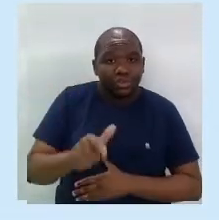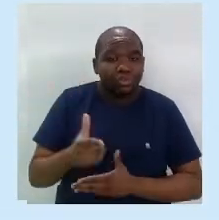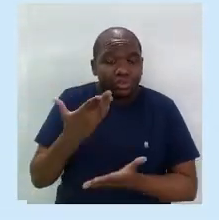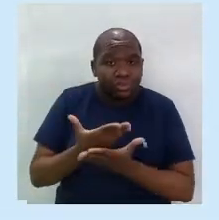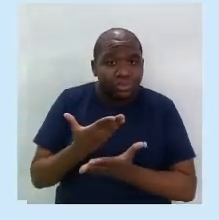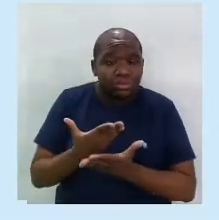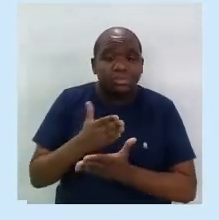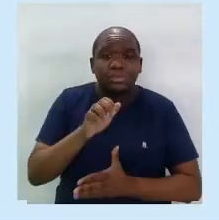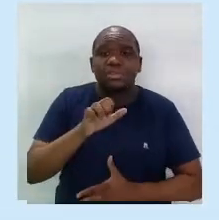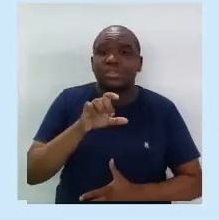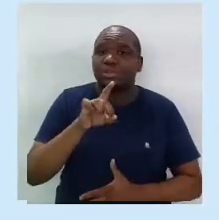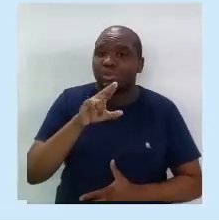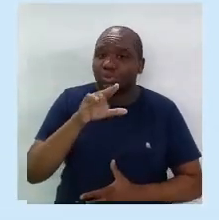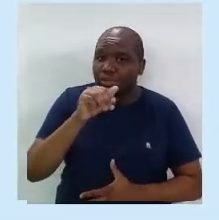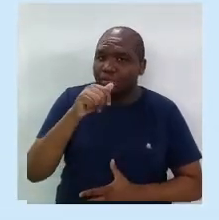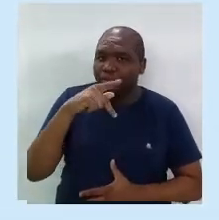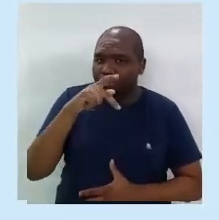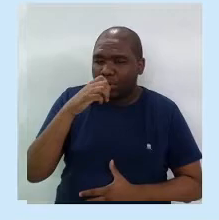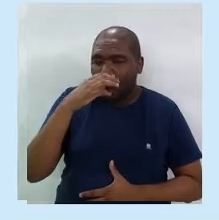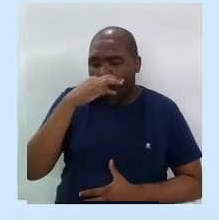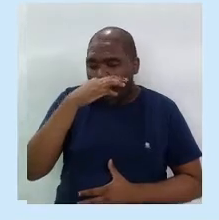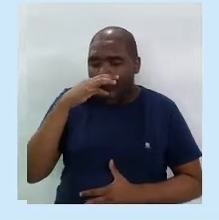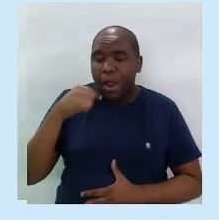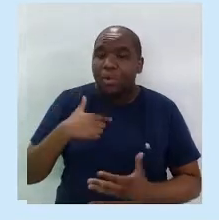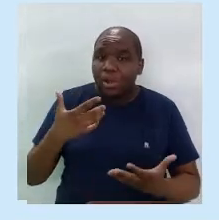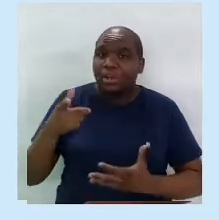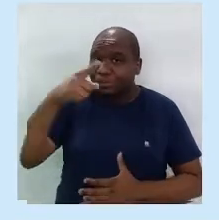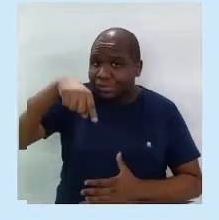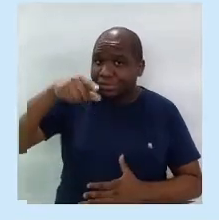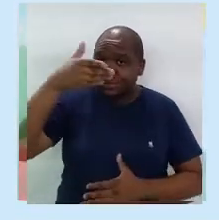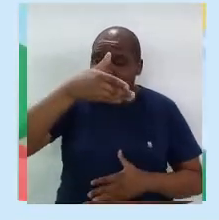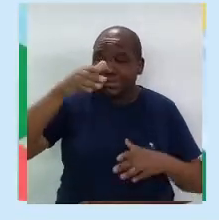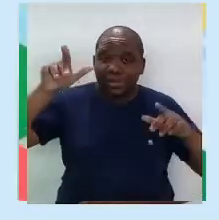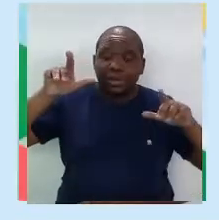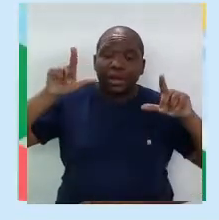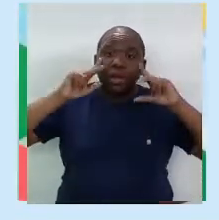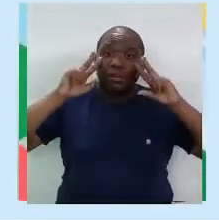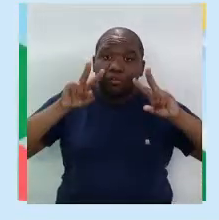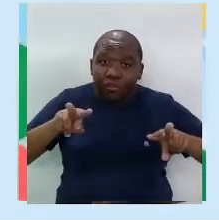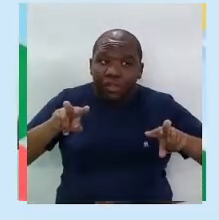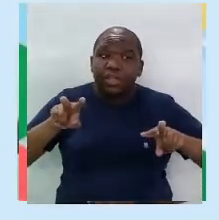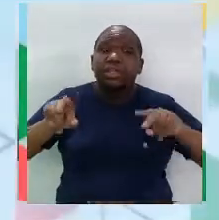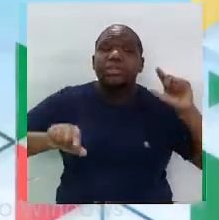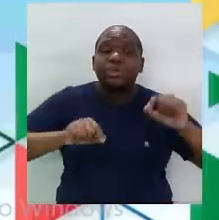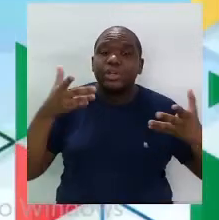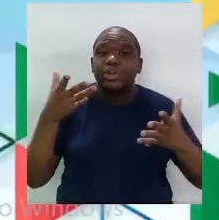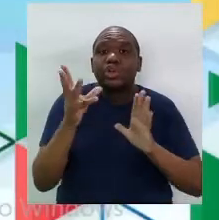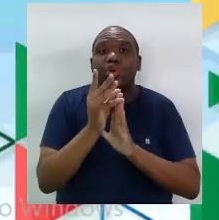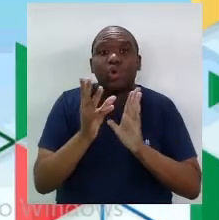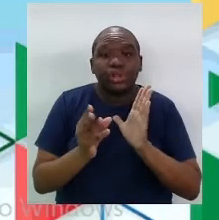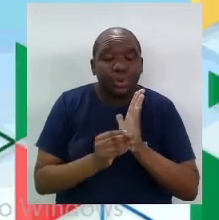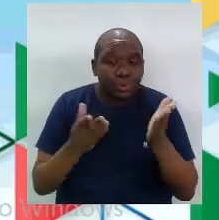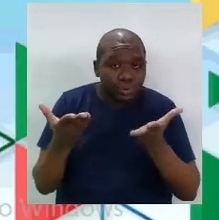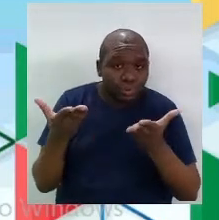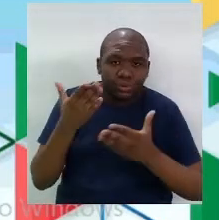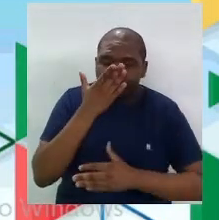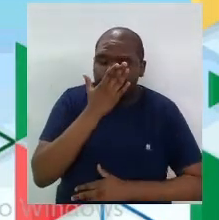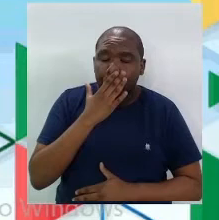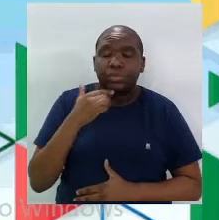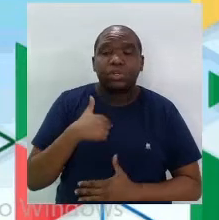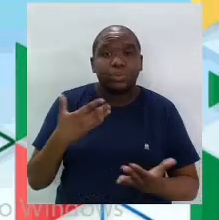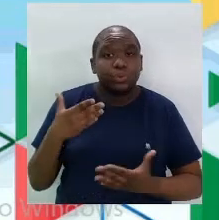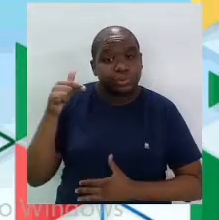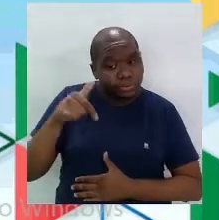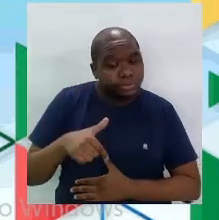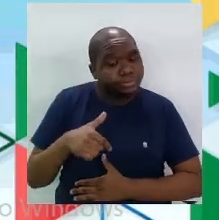começar mais uma aula do Educa PE. Bom, eu gostaria que vocês fossem lá para a telinha para a gente ver o conteúdo